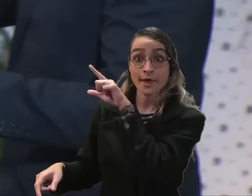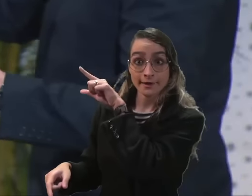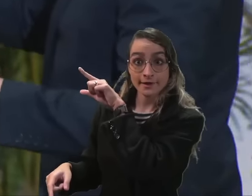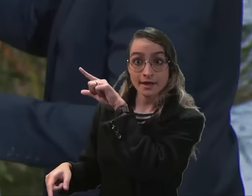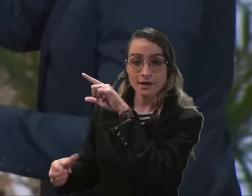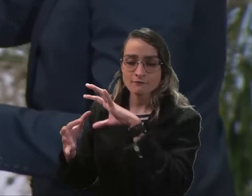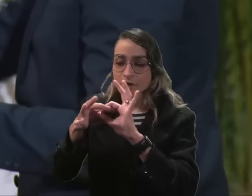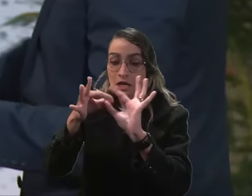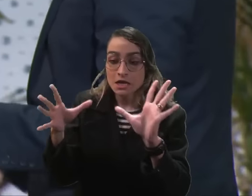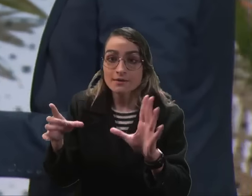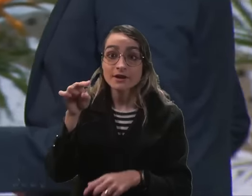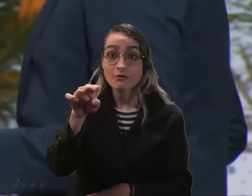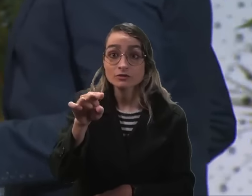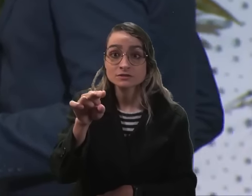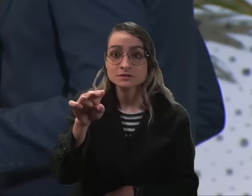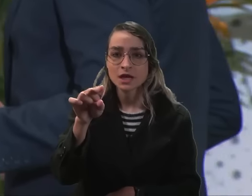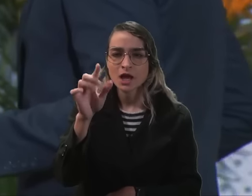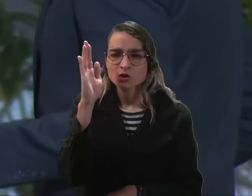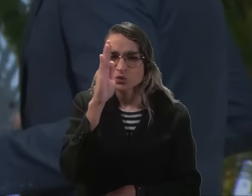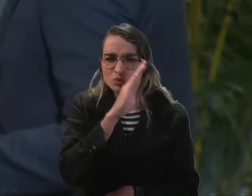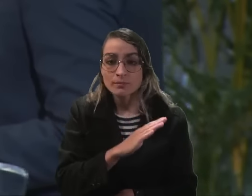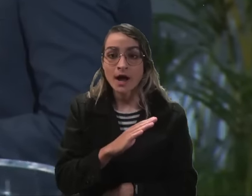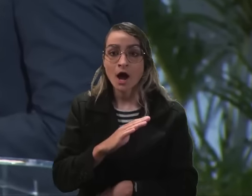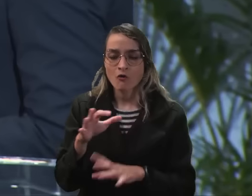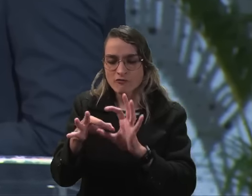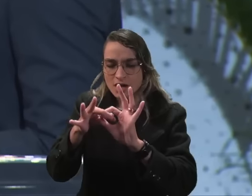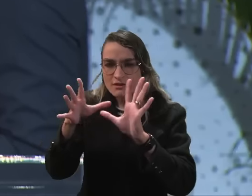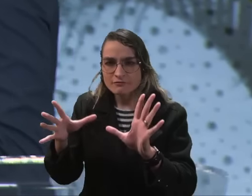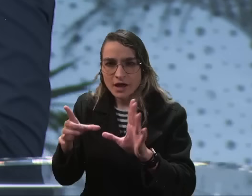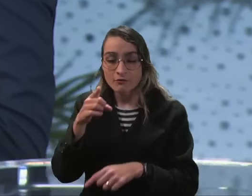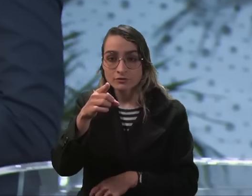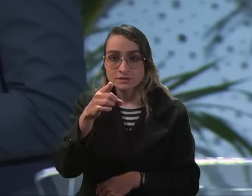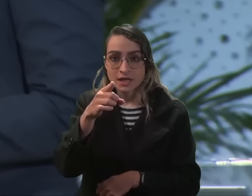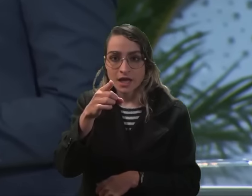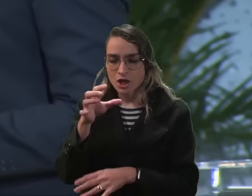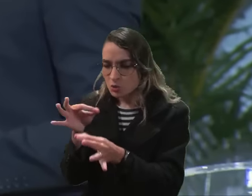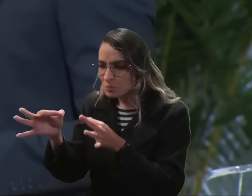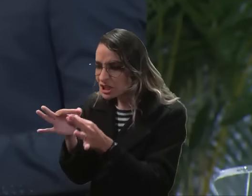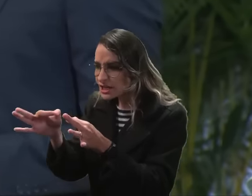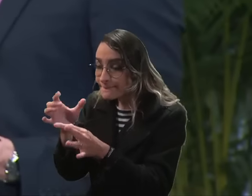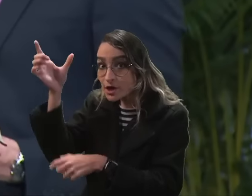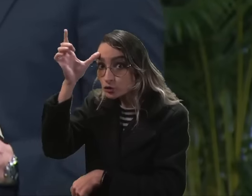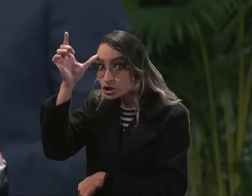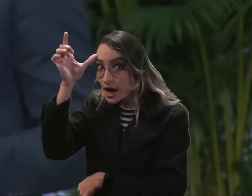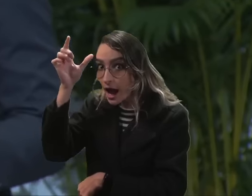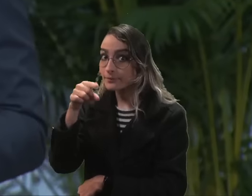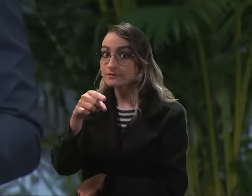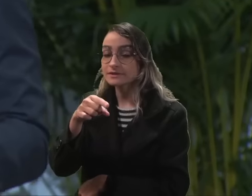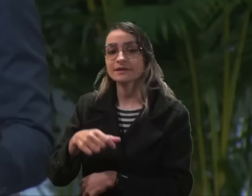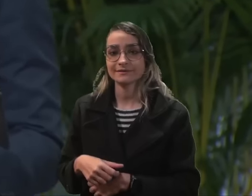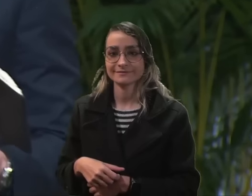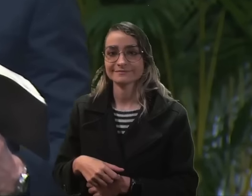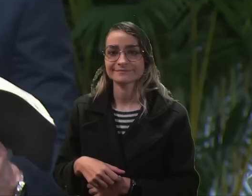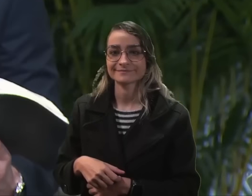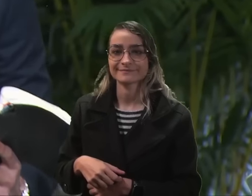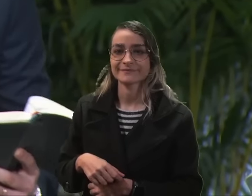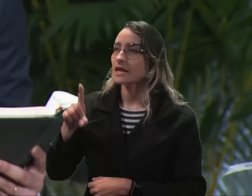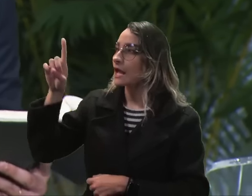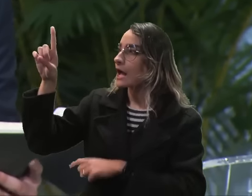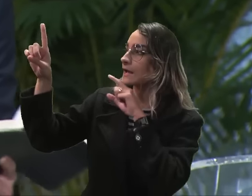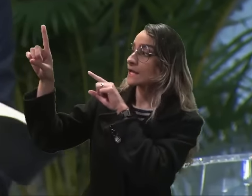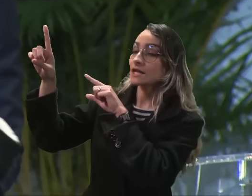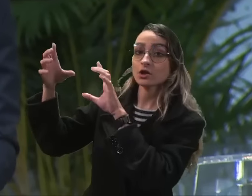do laço do passarinheiro das artimanhas e armadilhas que o diabo coloca e colocará diante de nós no final